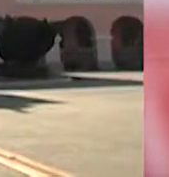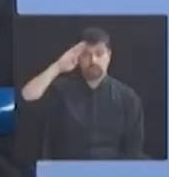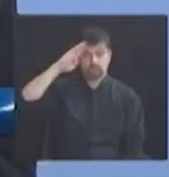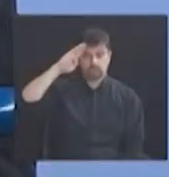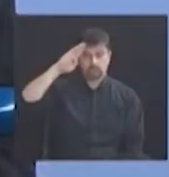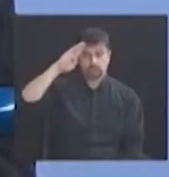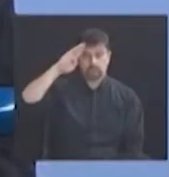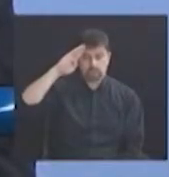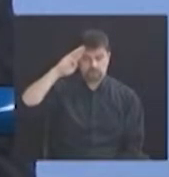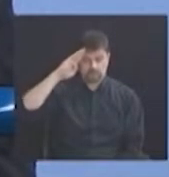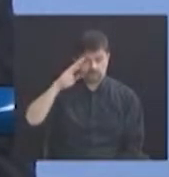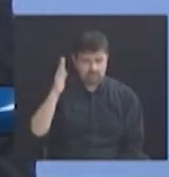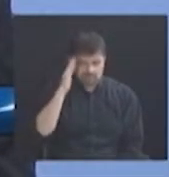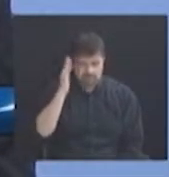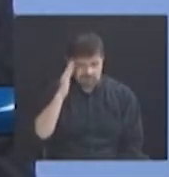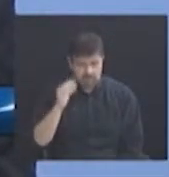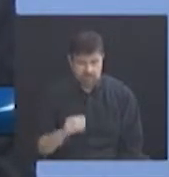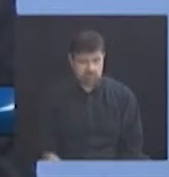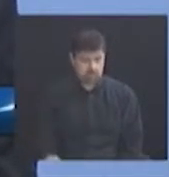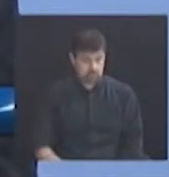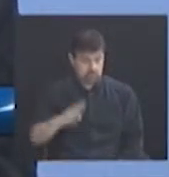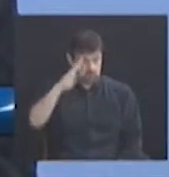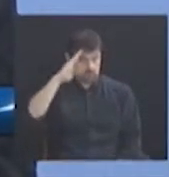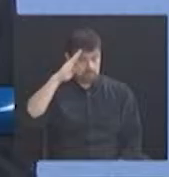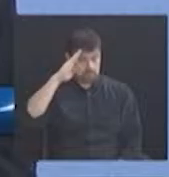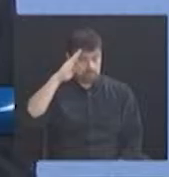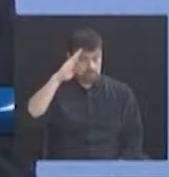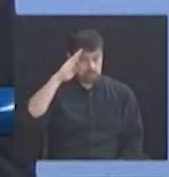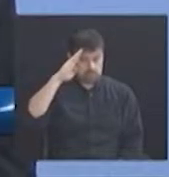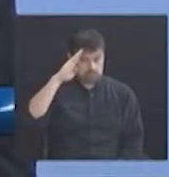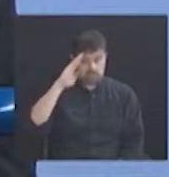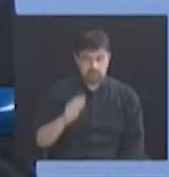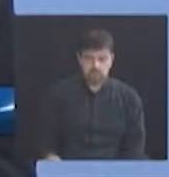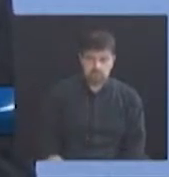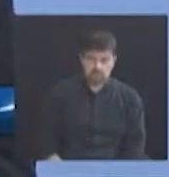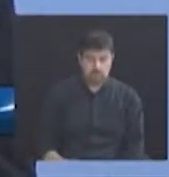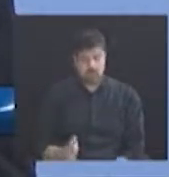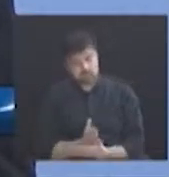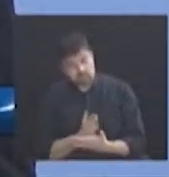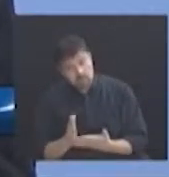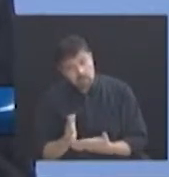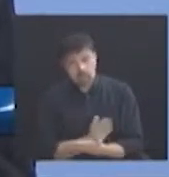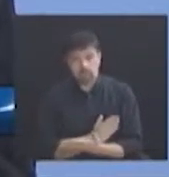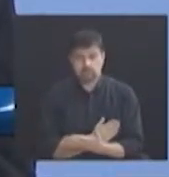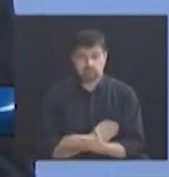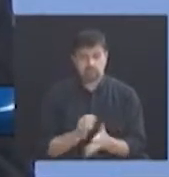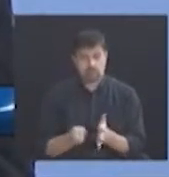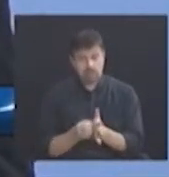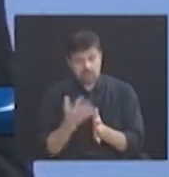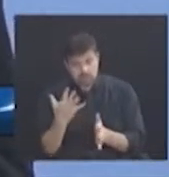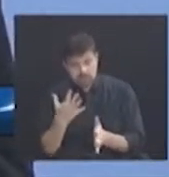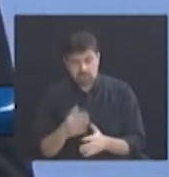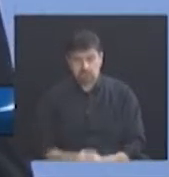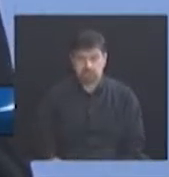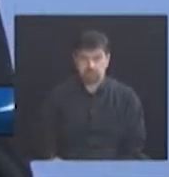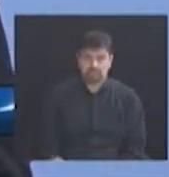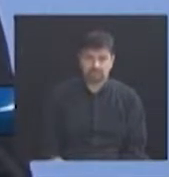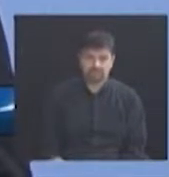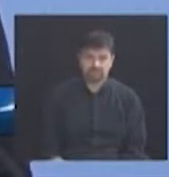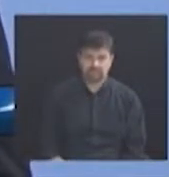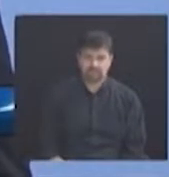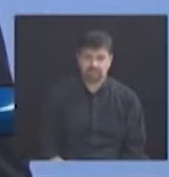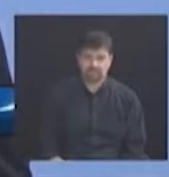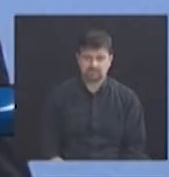agosto só sabe que o soldado do exército às vezes eles os senhores